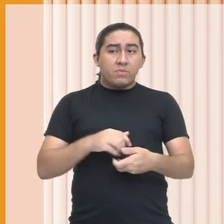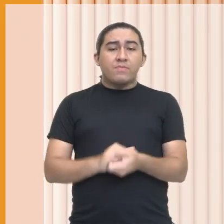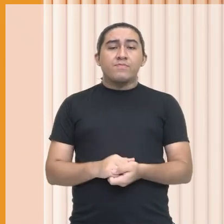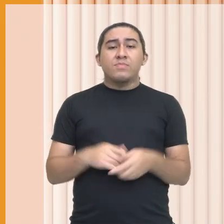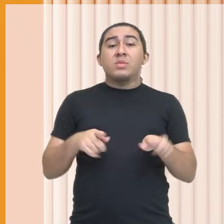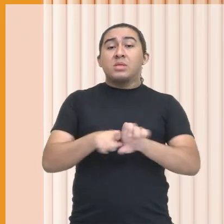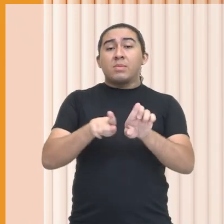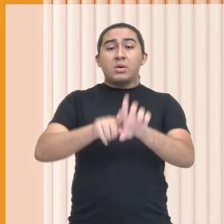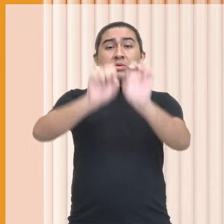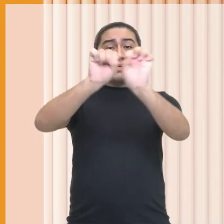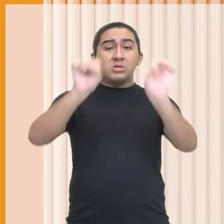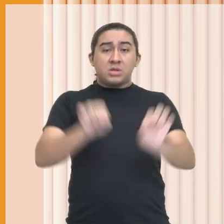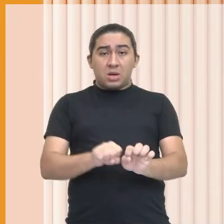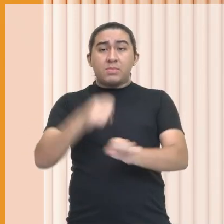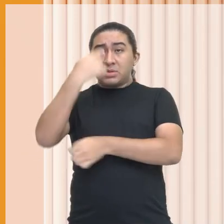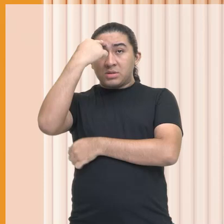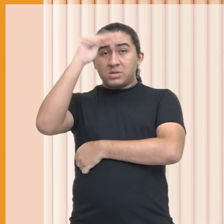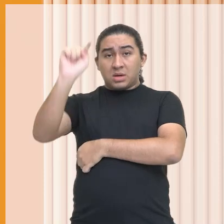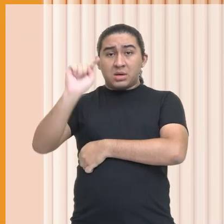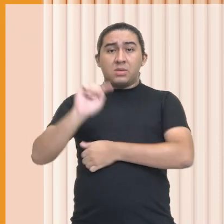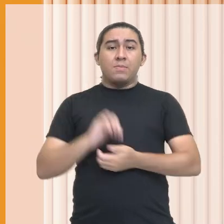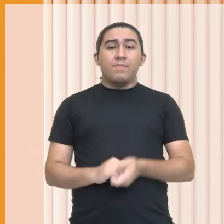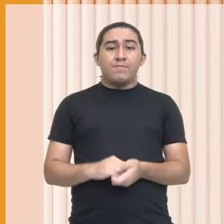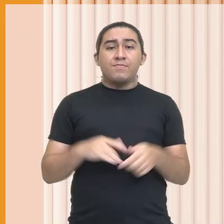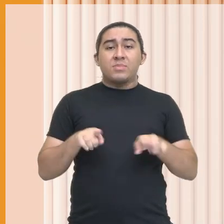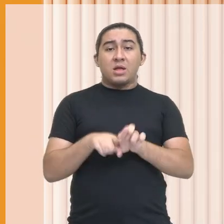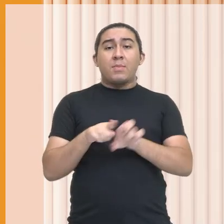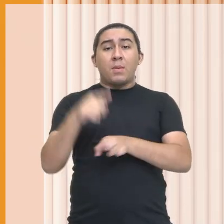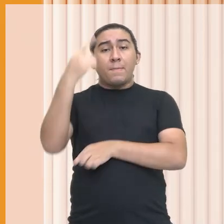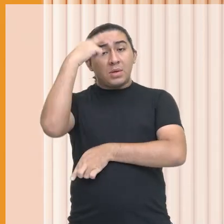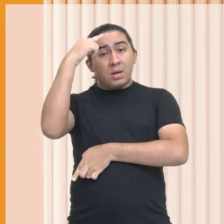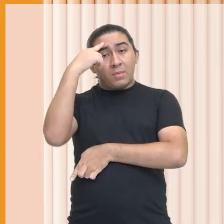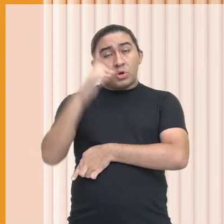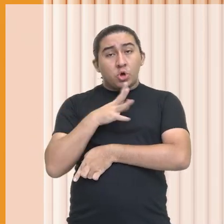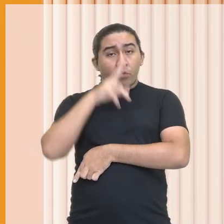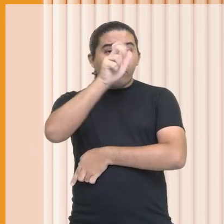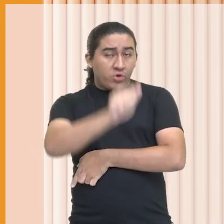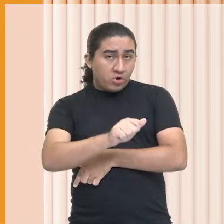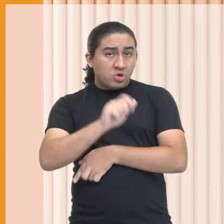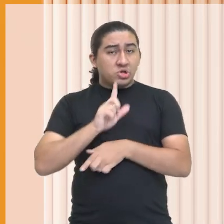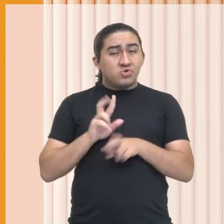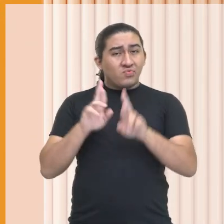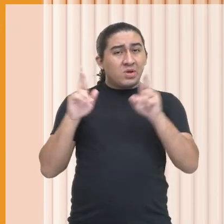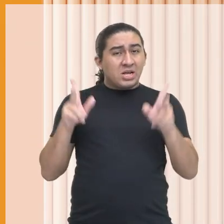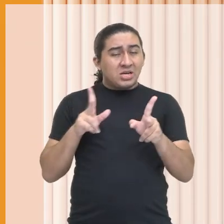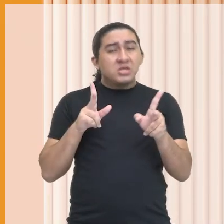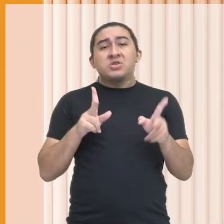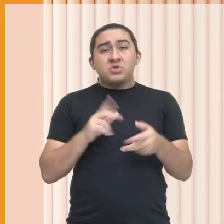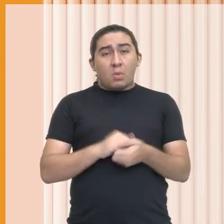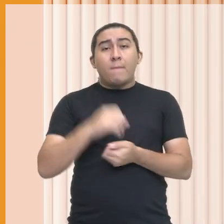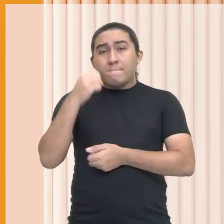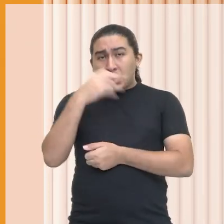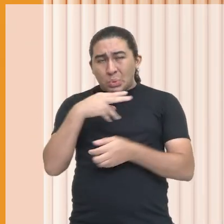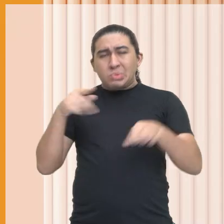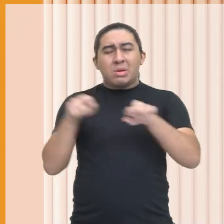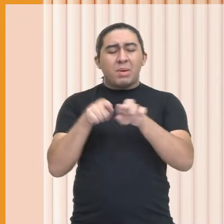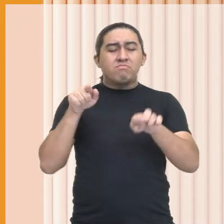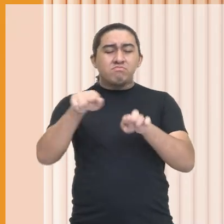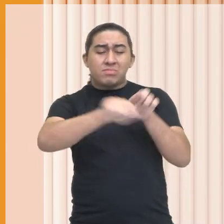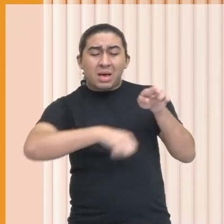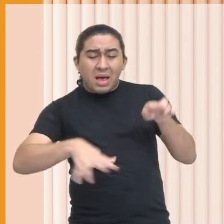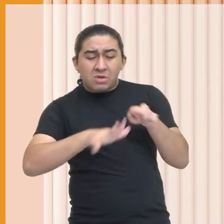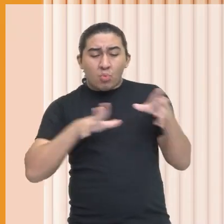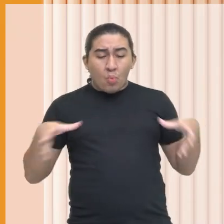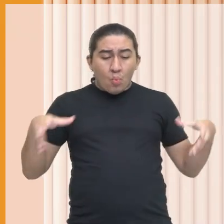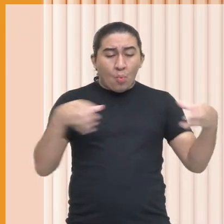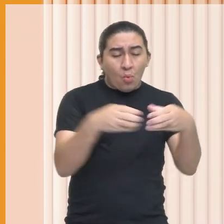a sistematização das ideias, o pensamento mais radical, ele olha a amplitude, a totalidade, em vez de